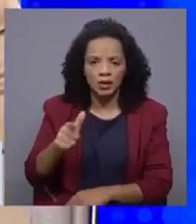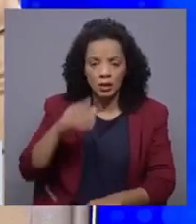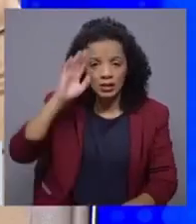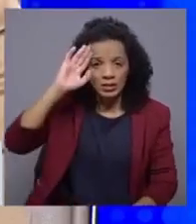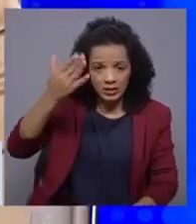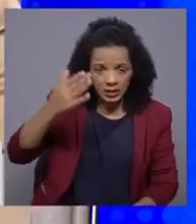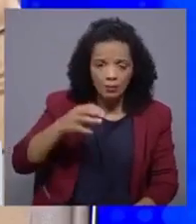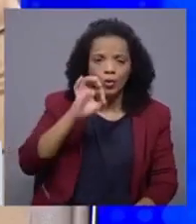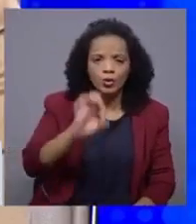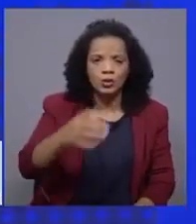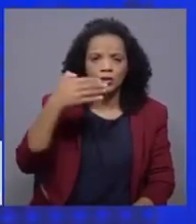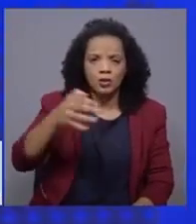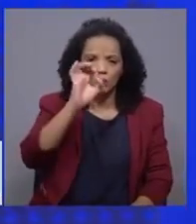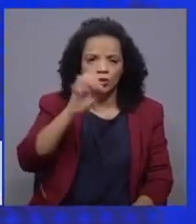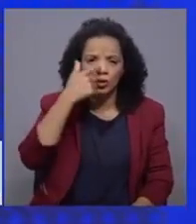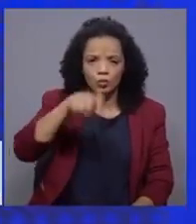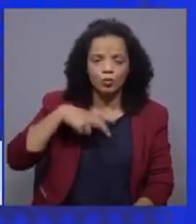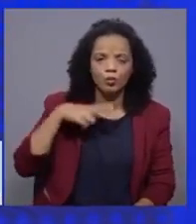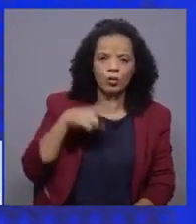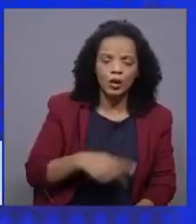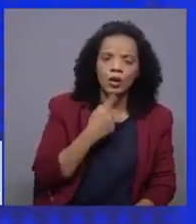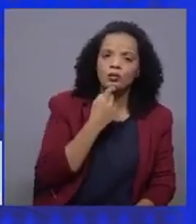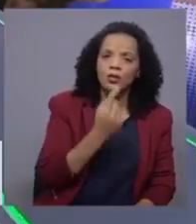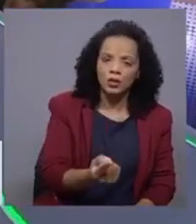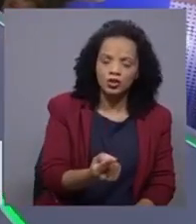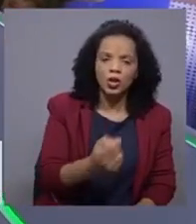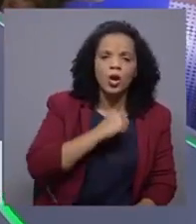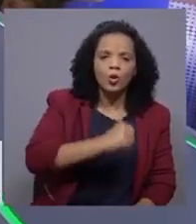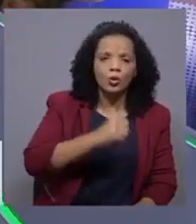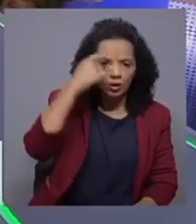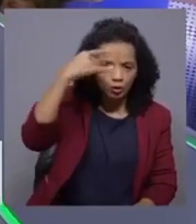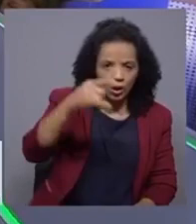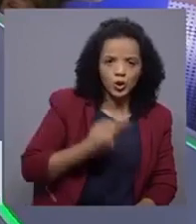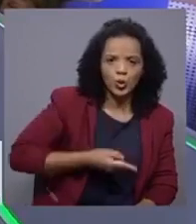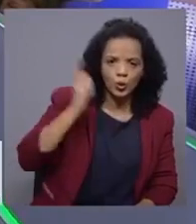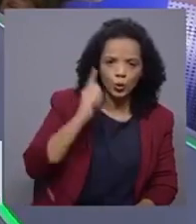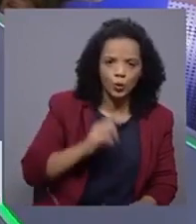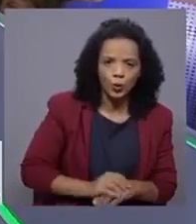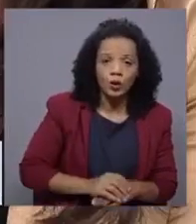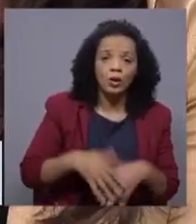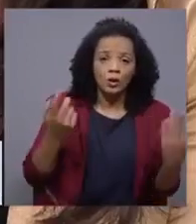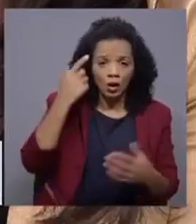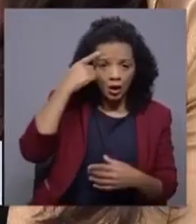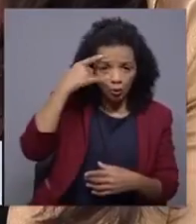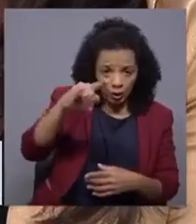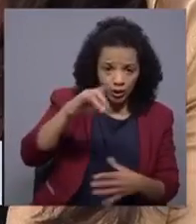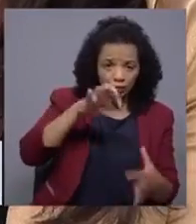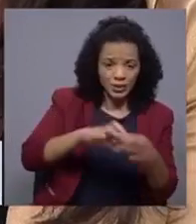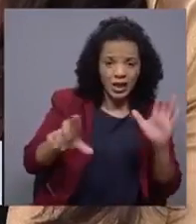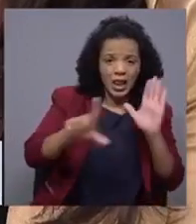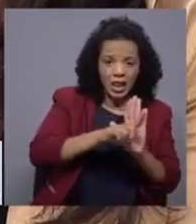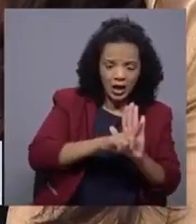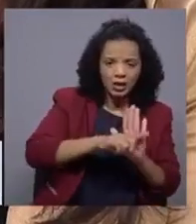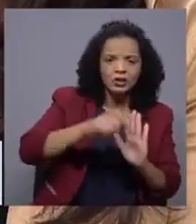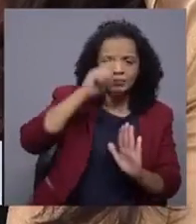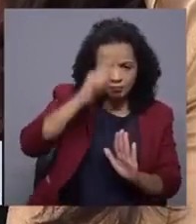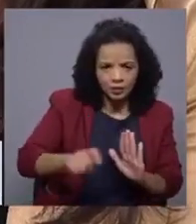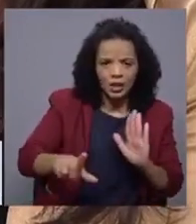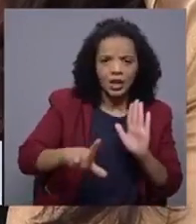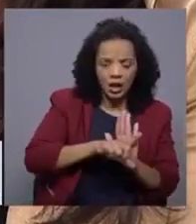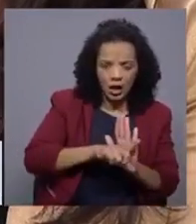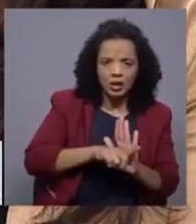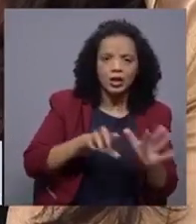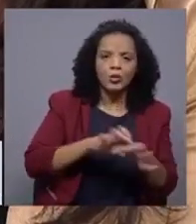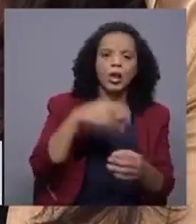que há 87% dos portugueses que diz que não é contra as touradas. Ora, as touradas, de acordo com a nossa lei, respeito à legislação, é uma